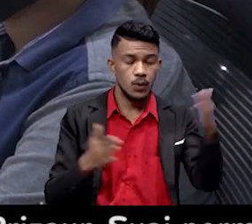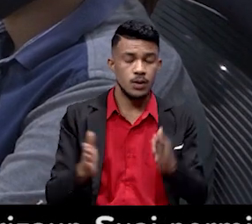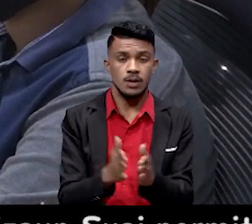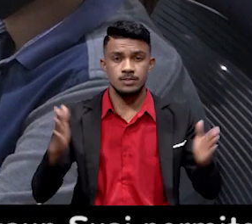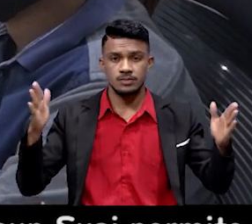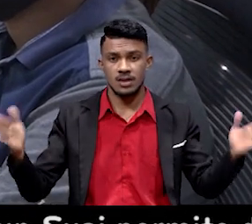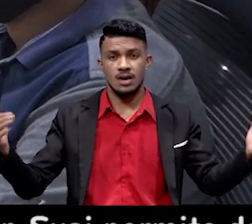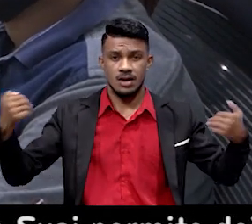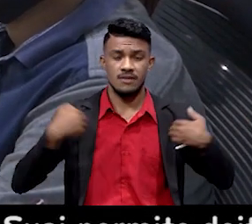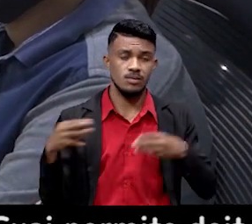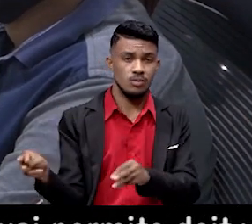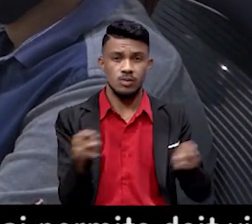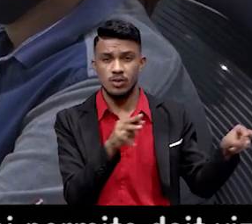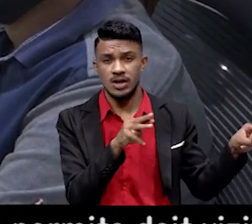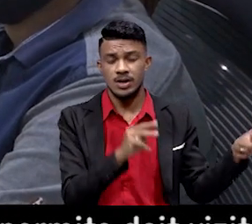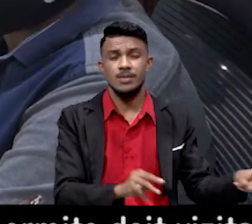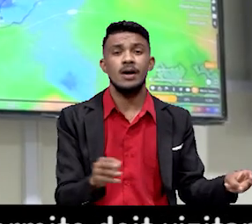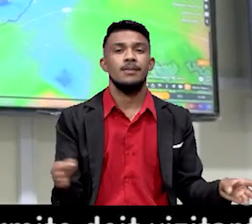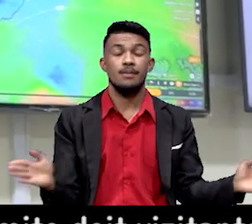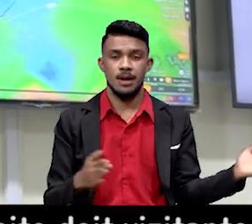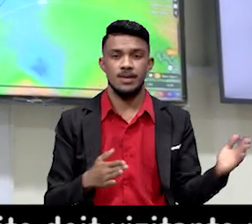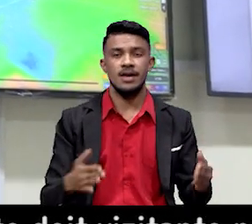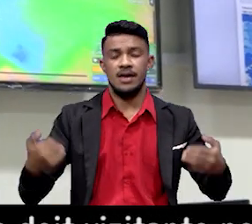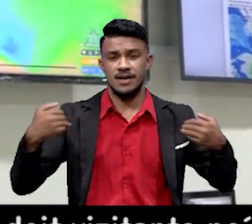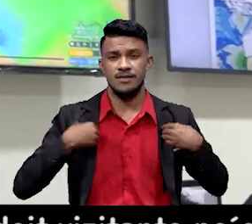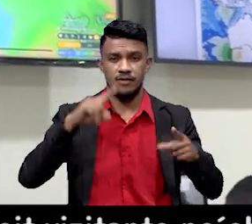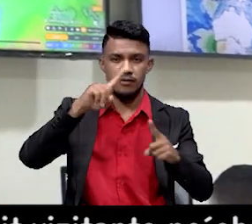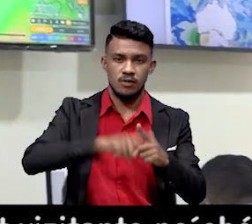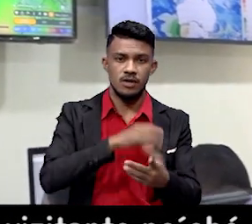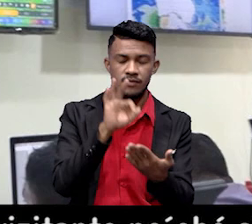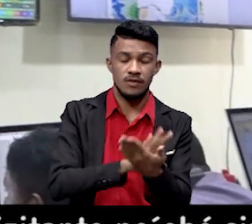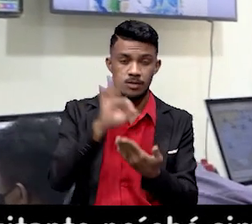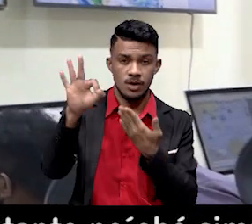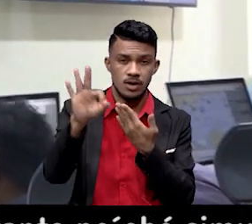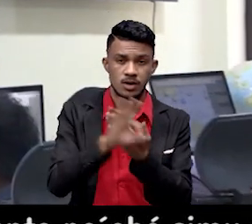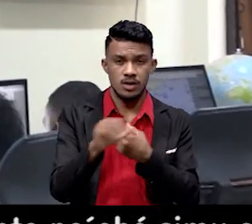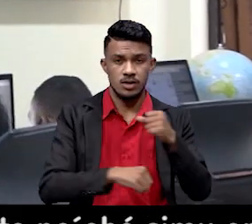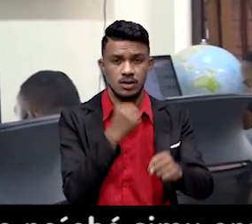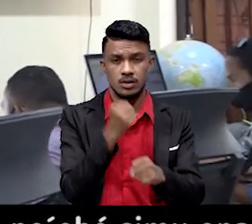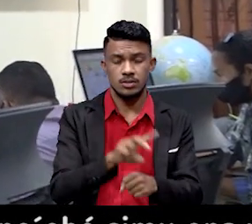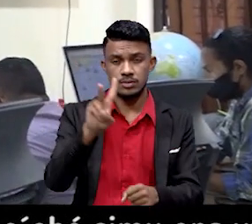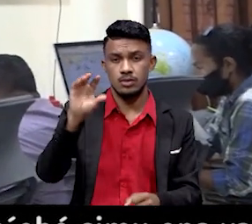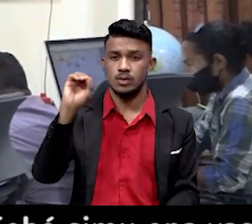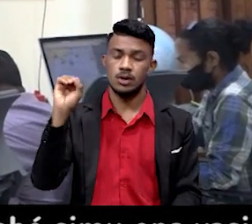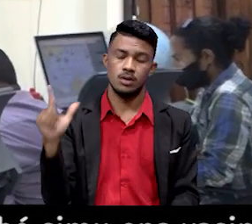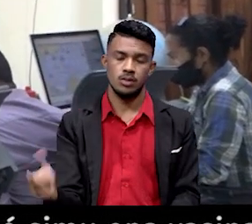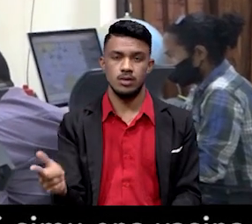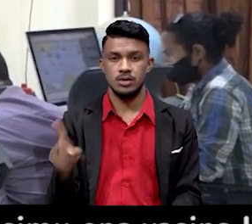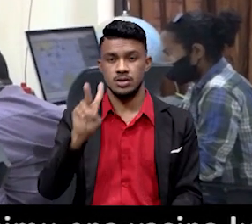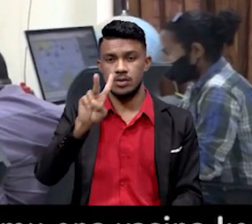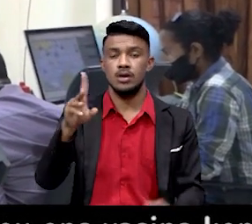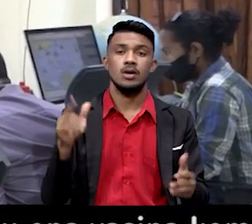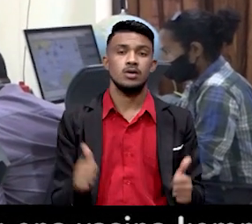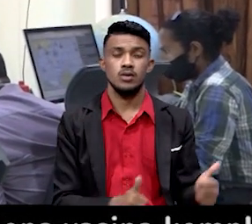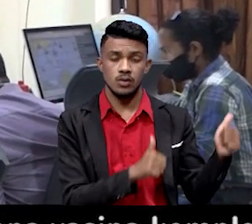disipa kamuda nia fase ba normal ia fulan fevereiro tinan rihun rua rua nulu resin rua. Tuir